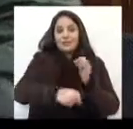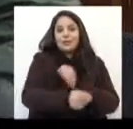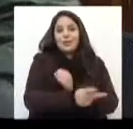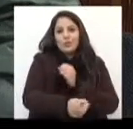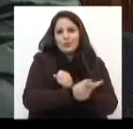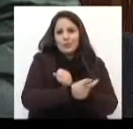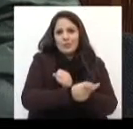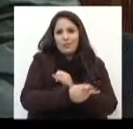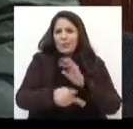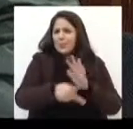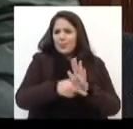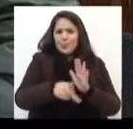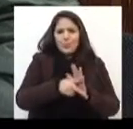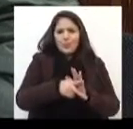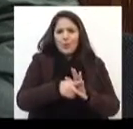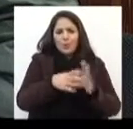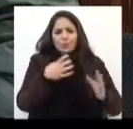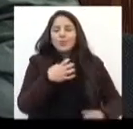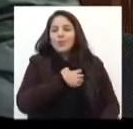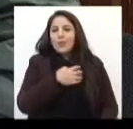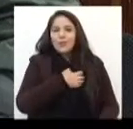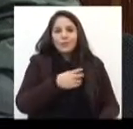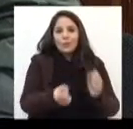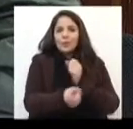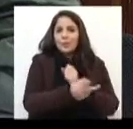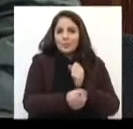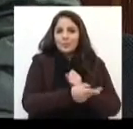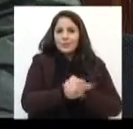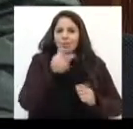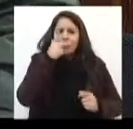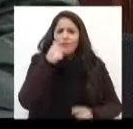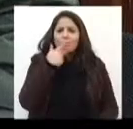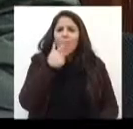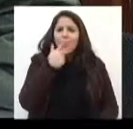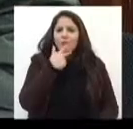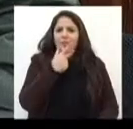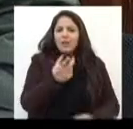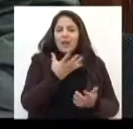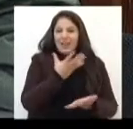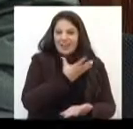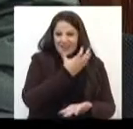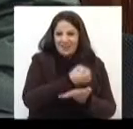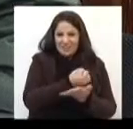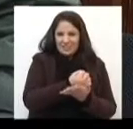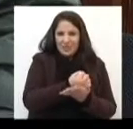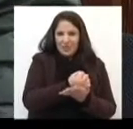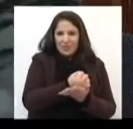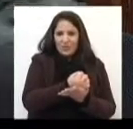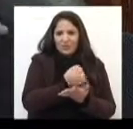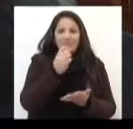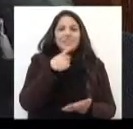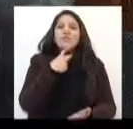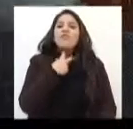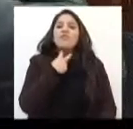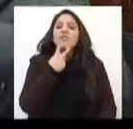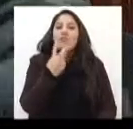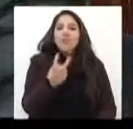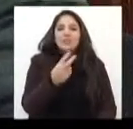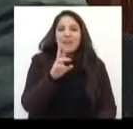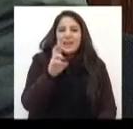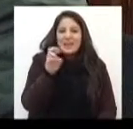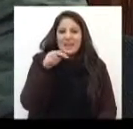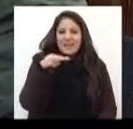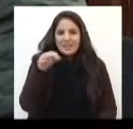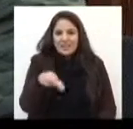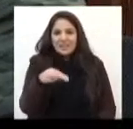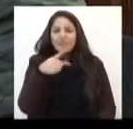E não sou eu que estou dizendo. Eles mesmos estão falando nas gravações que estão sendo apresentadas para a população. É a voz do Renan Calheiros